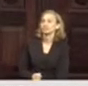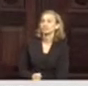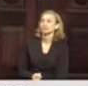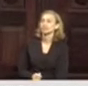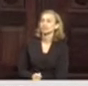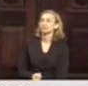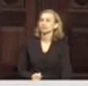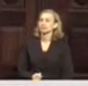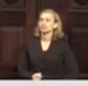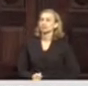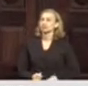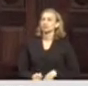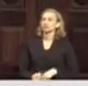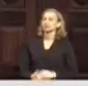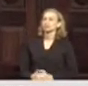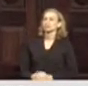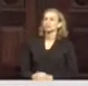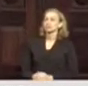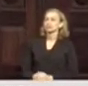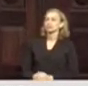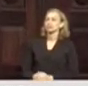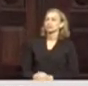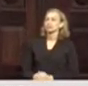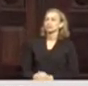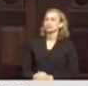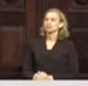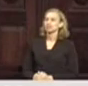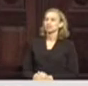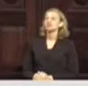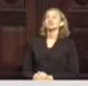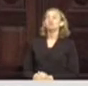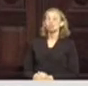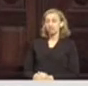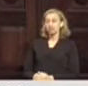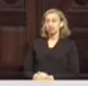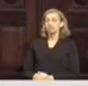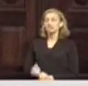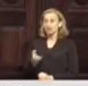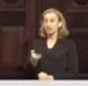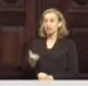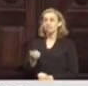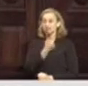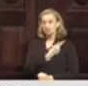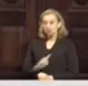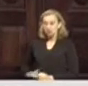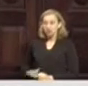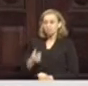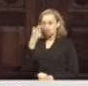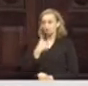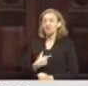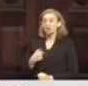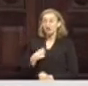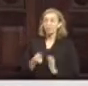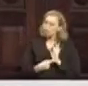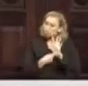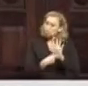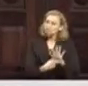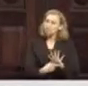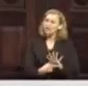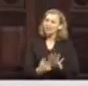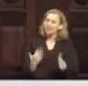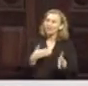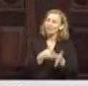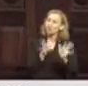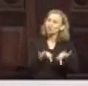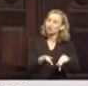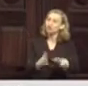Pestana. Quis ser candidato a governador. Eu o apoiei, fui com ele até o